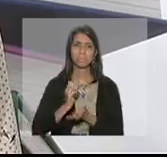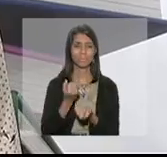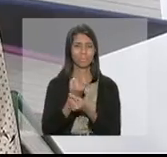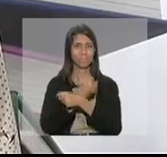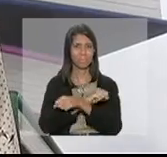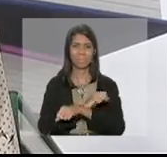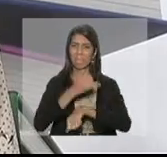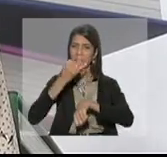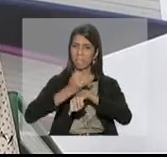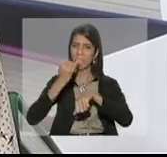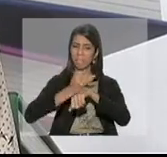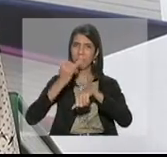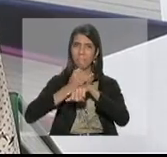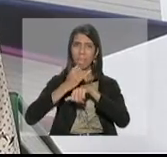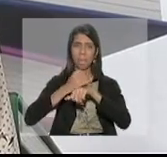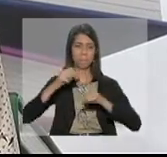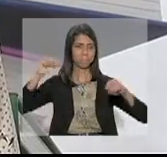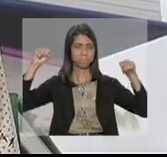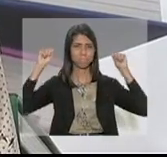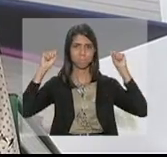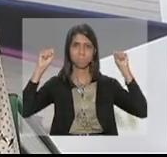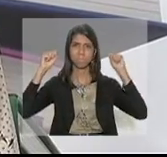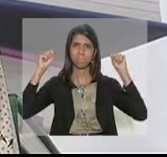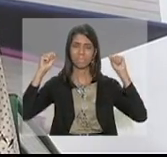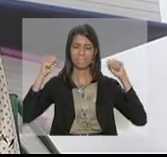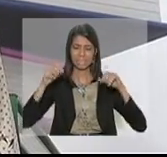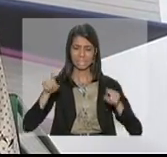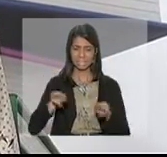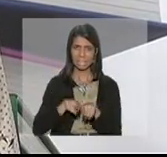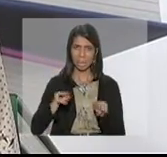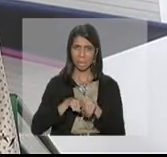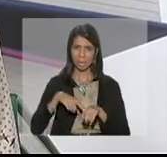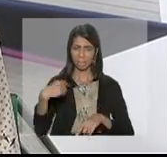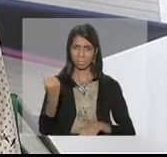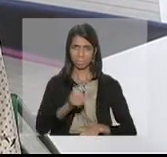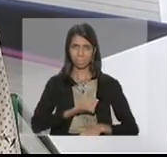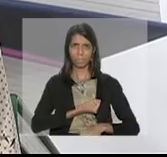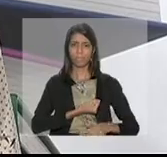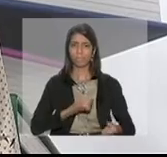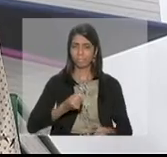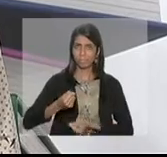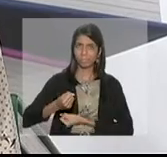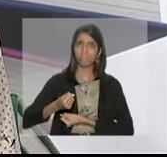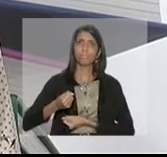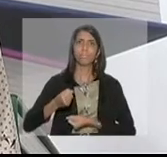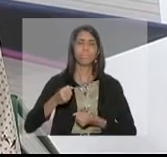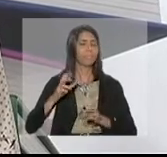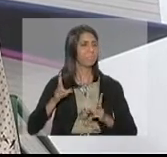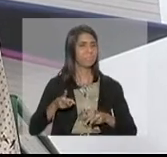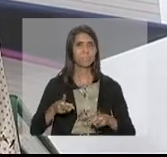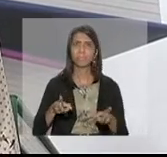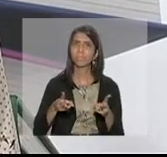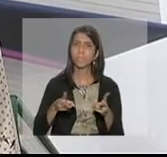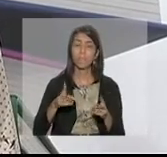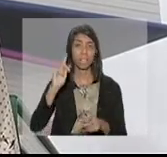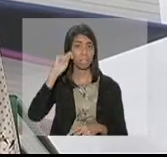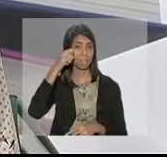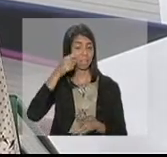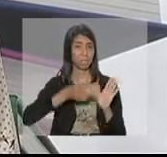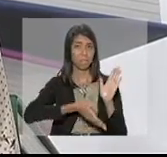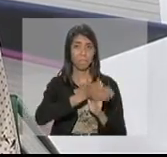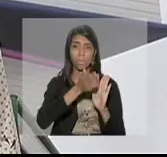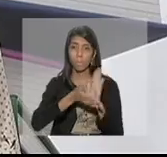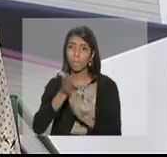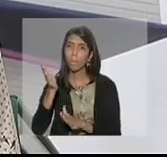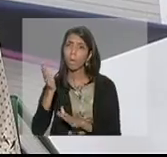escravos em ganchos de ferros que atravessavam as suas costelas, eram constantes as fugas dos